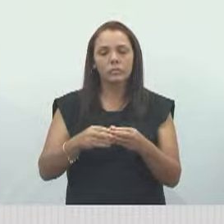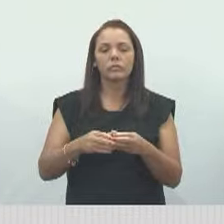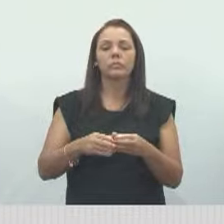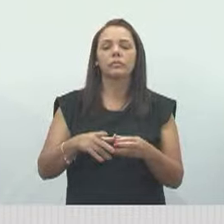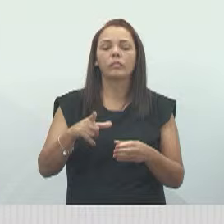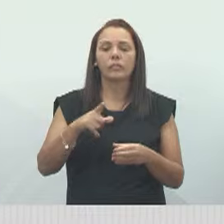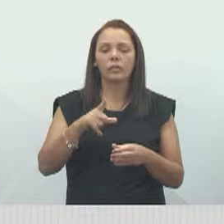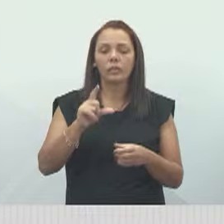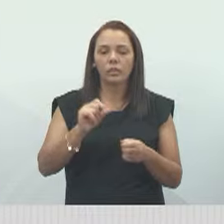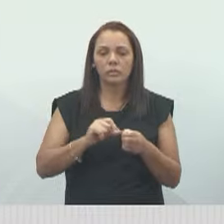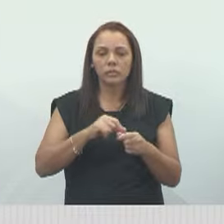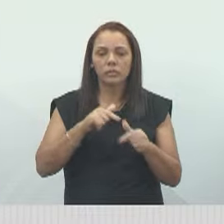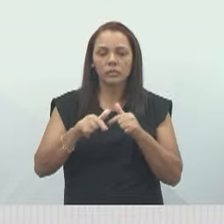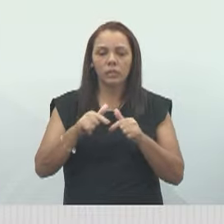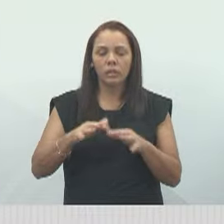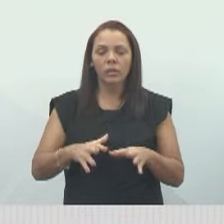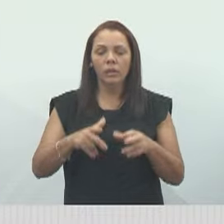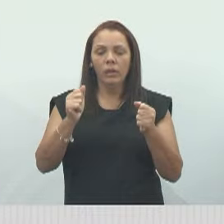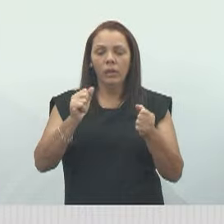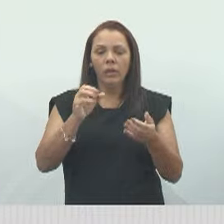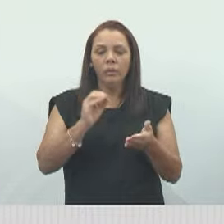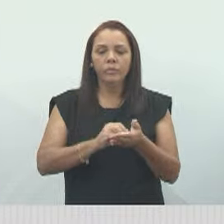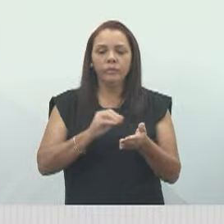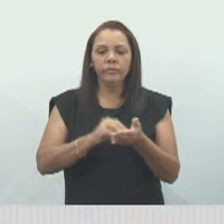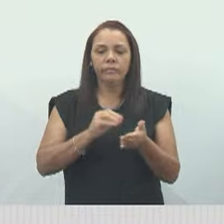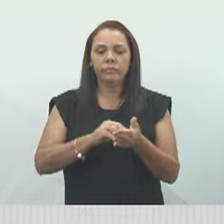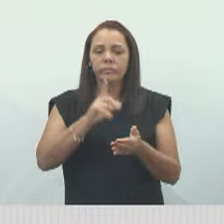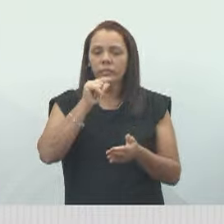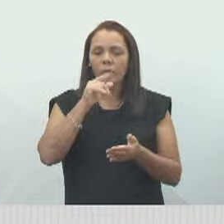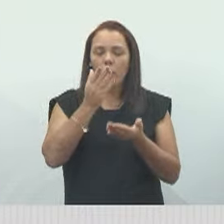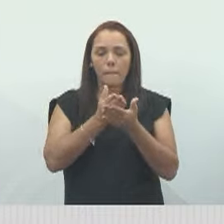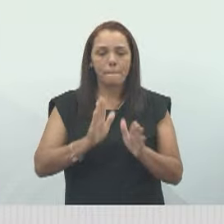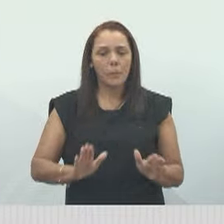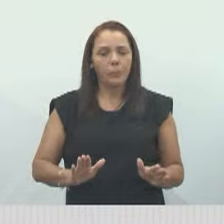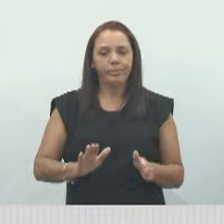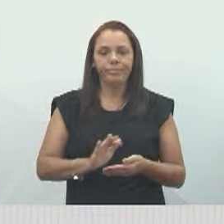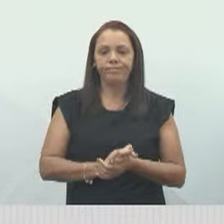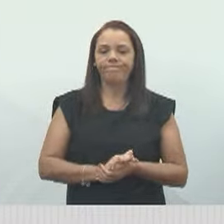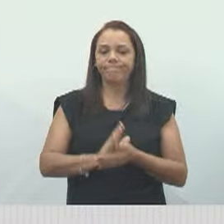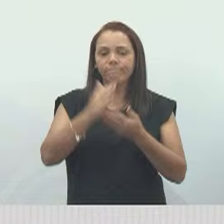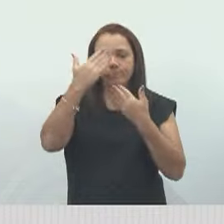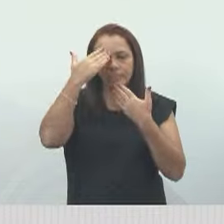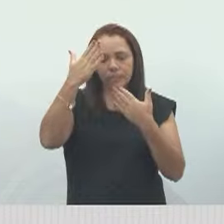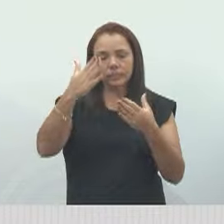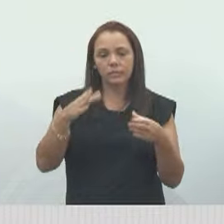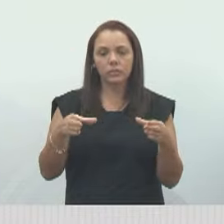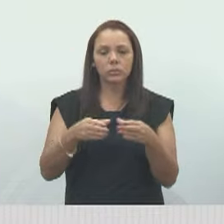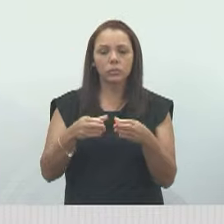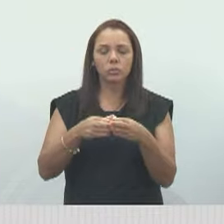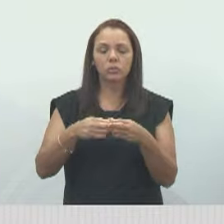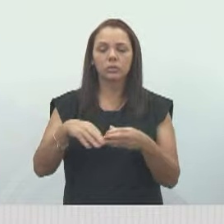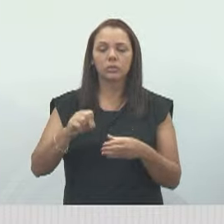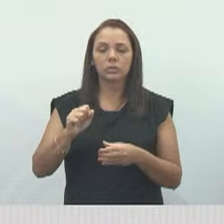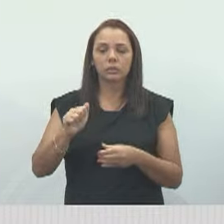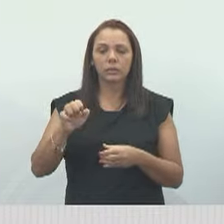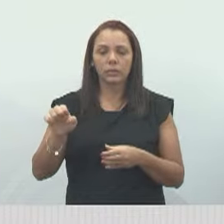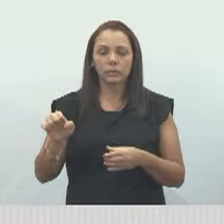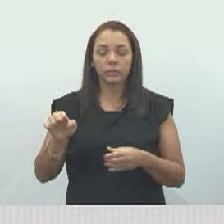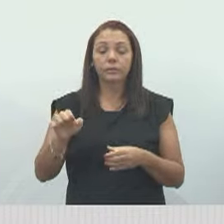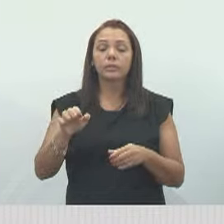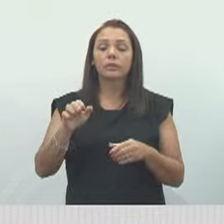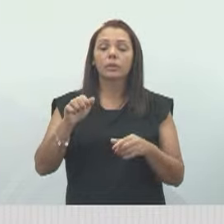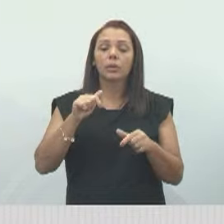não falta mais água. Então fica aqui nosso agradecimento a toda a equipe do SAI por